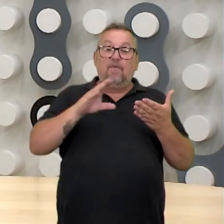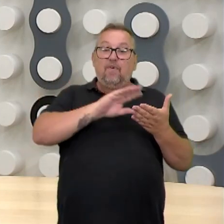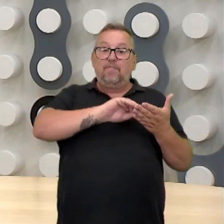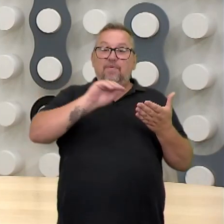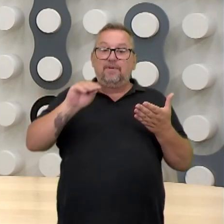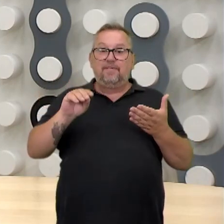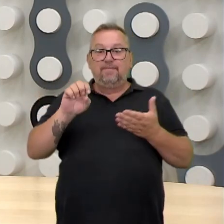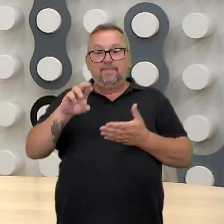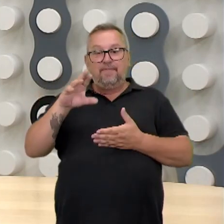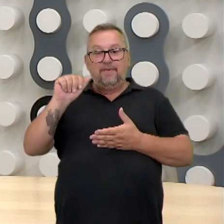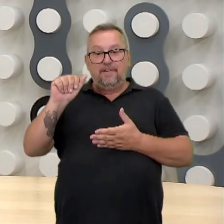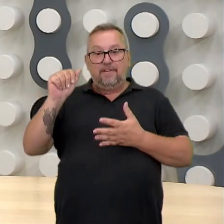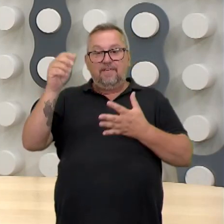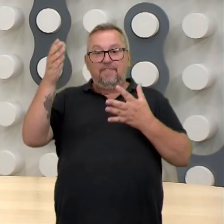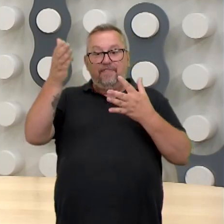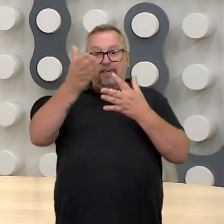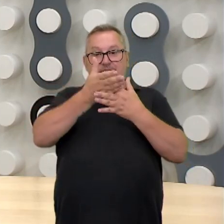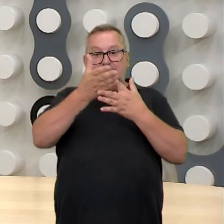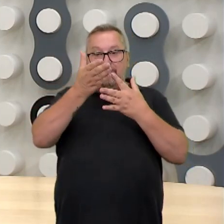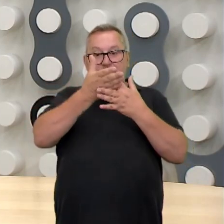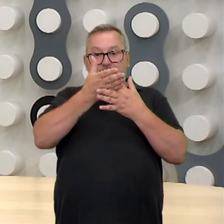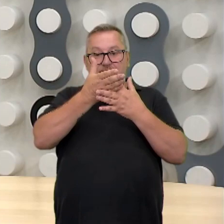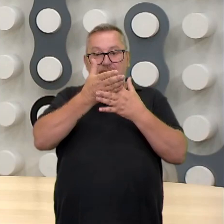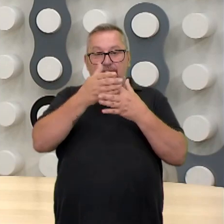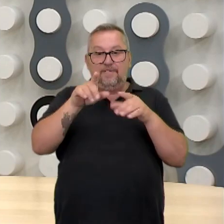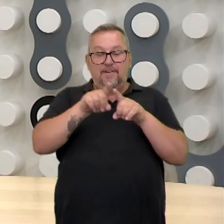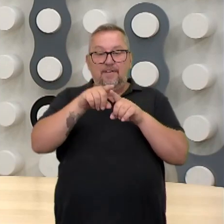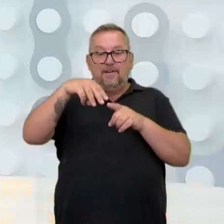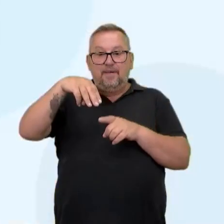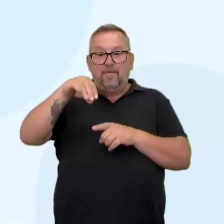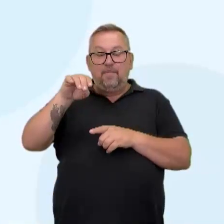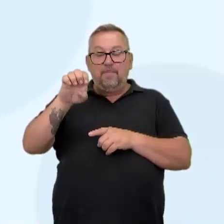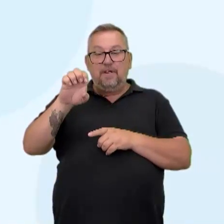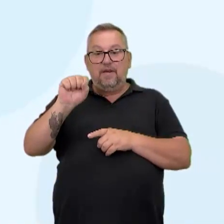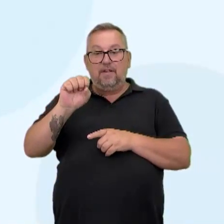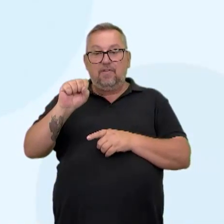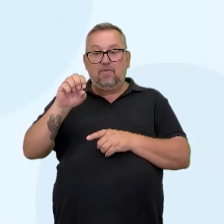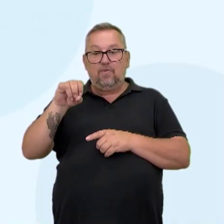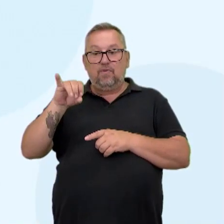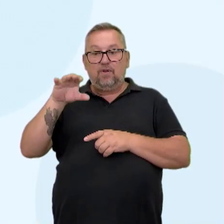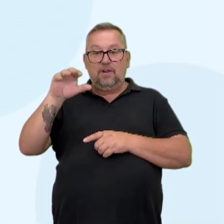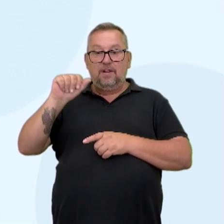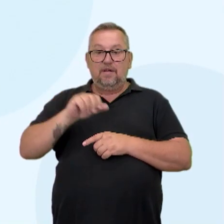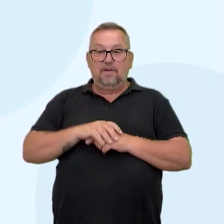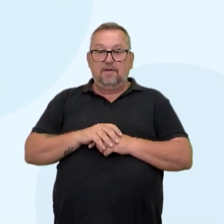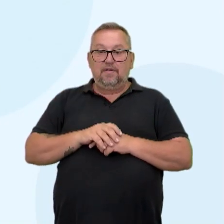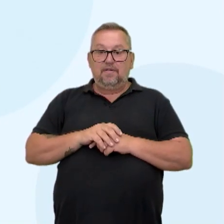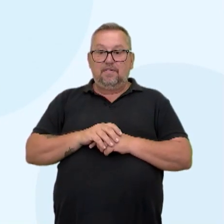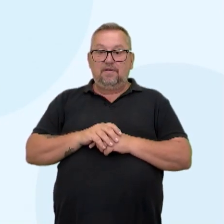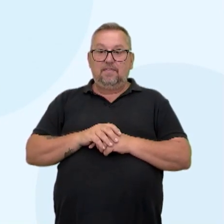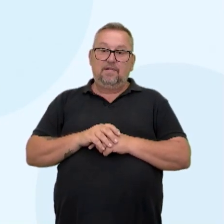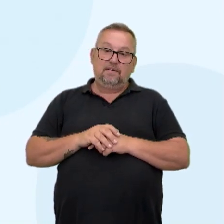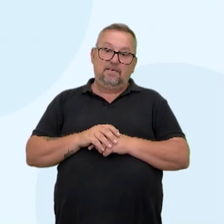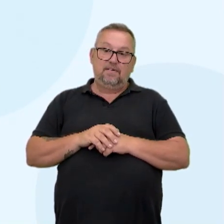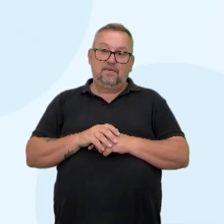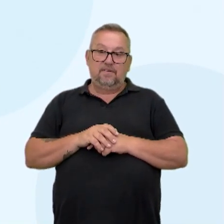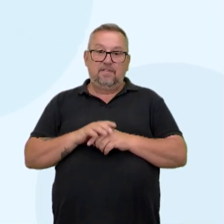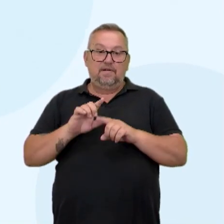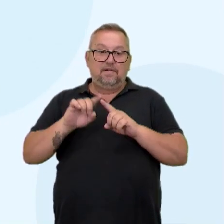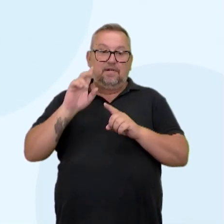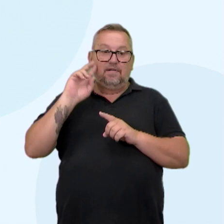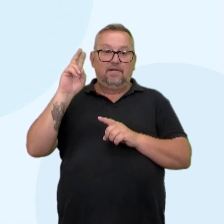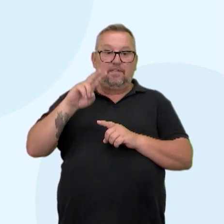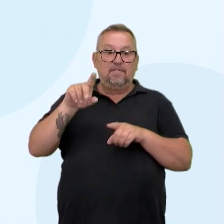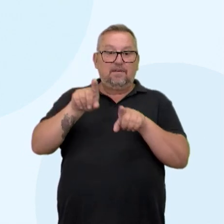era intermediária, né? A era mesozoica, que isso dizendo aí do Fanerozoico. Então tá lá o